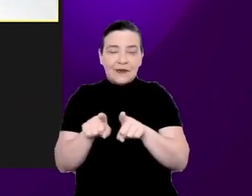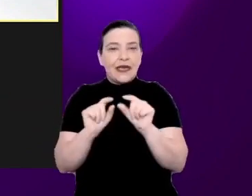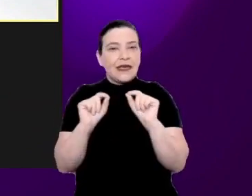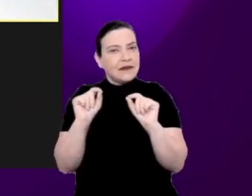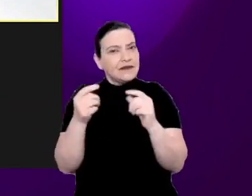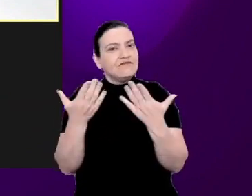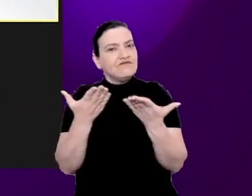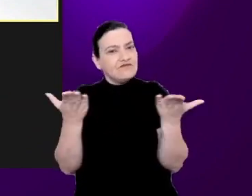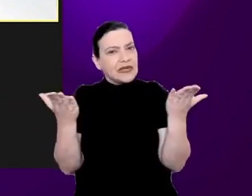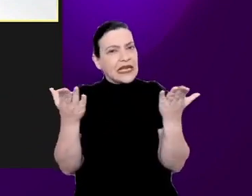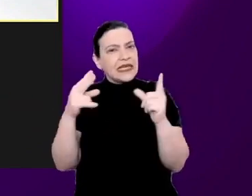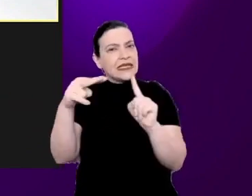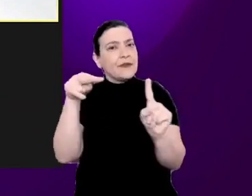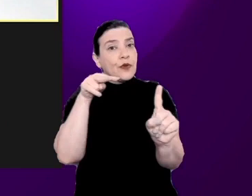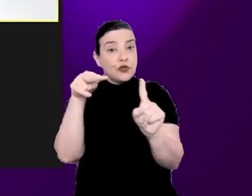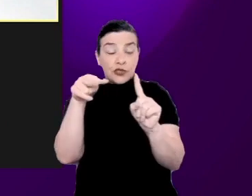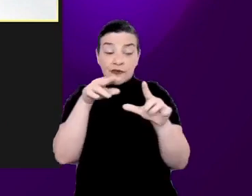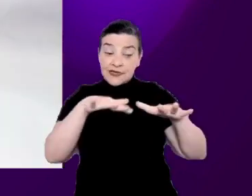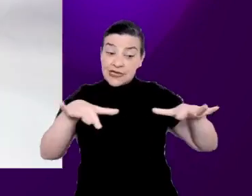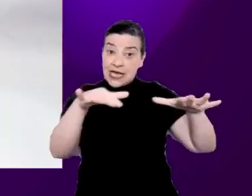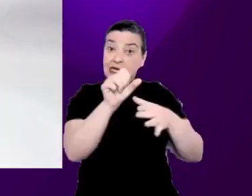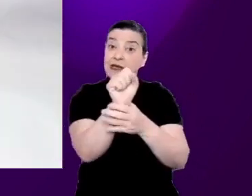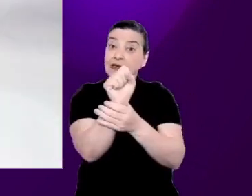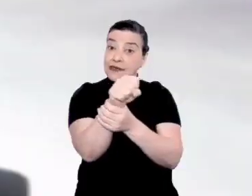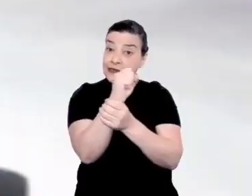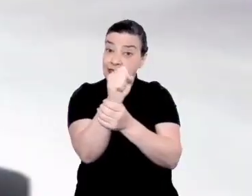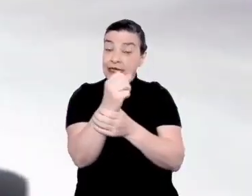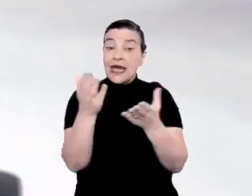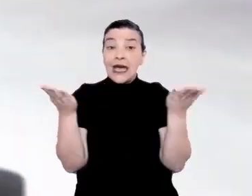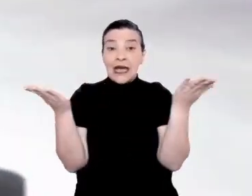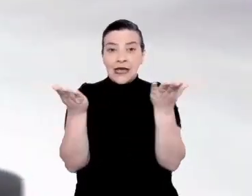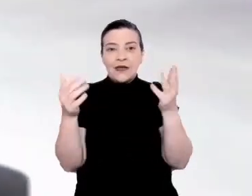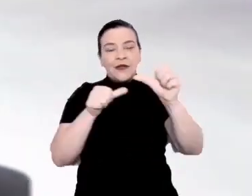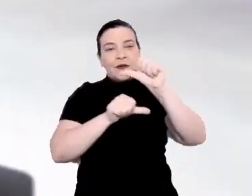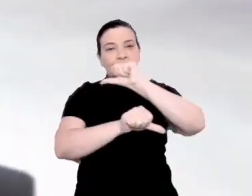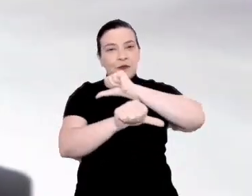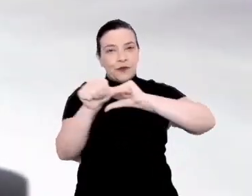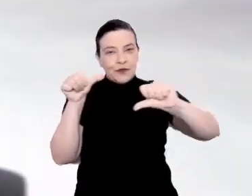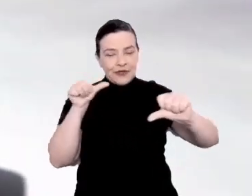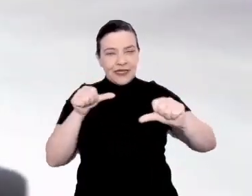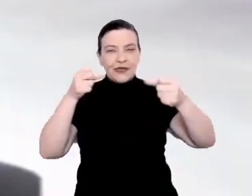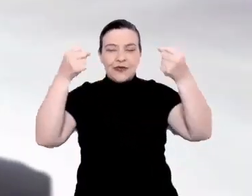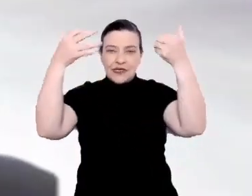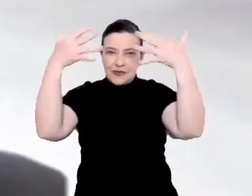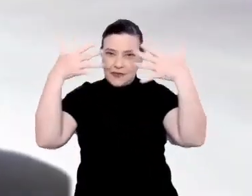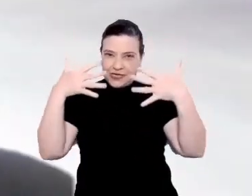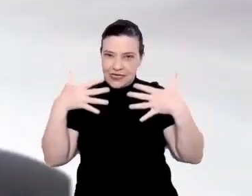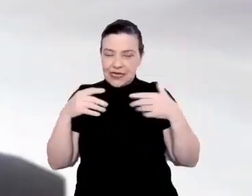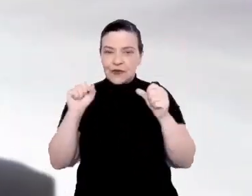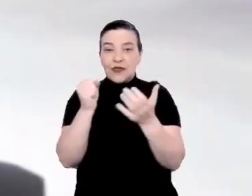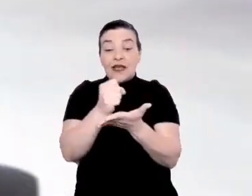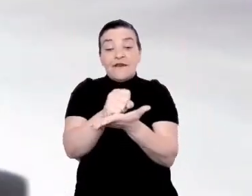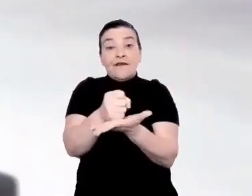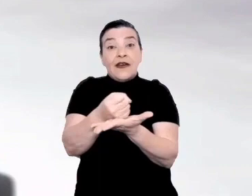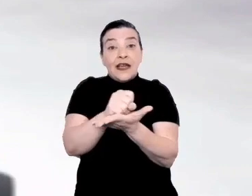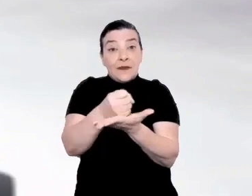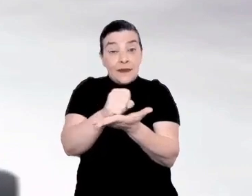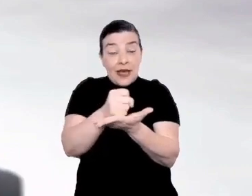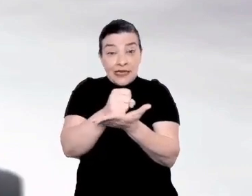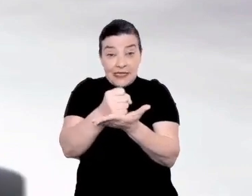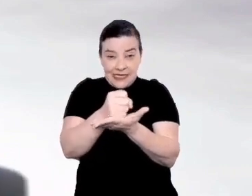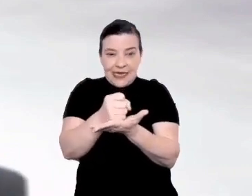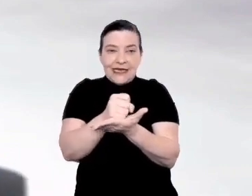muito voltada à fisioterapia, mas agora mudamos um pouquinho, trazendo a questão da farmácia clínica,